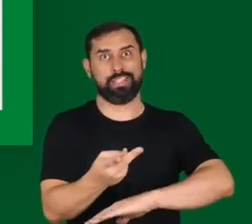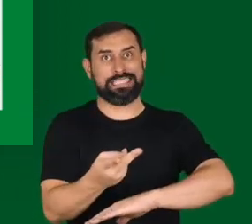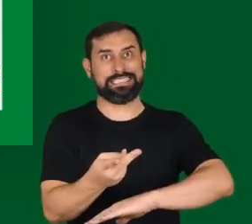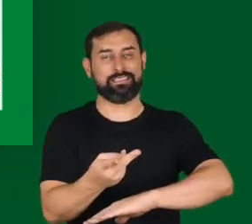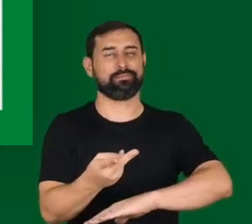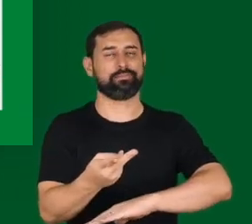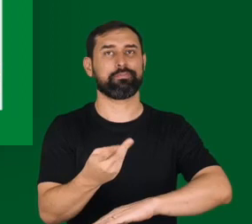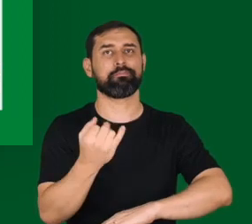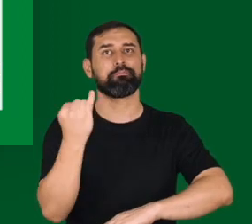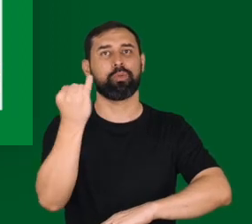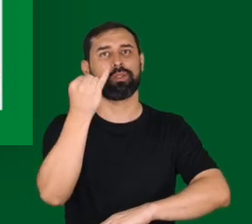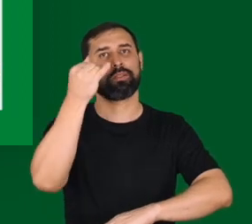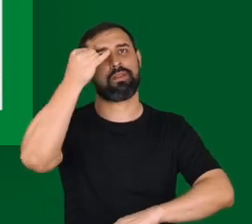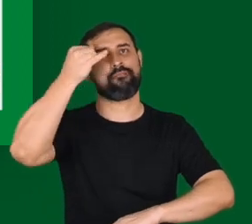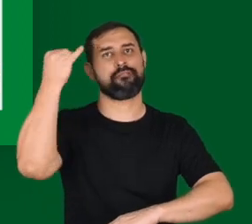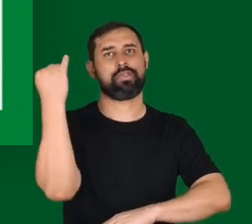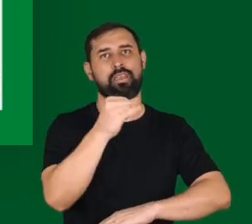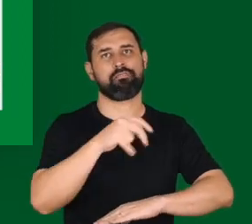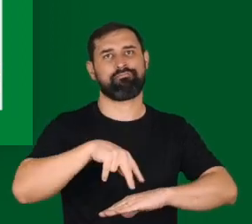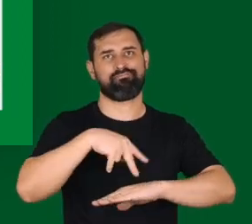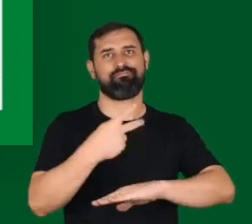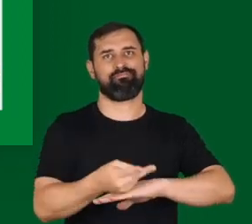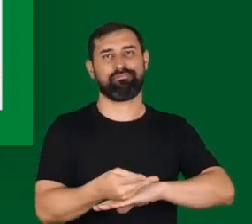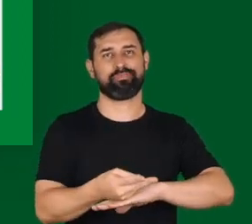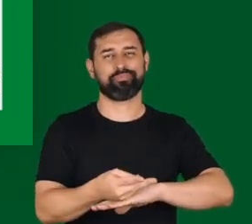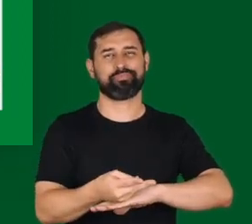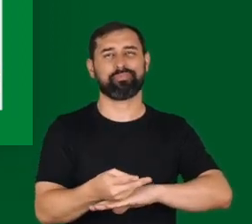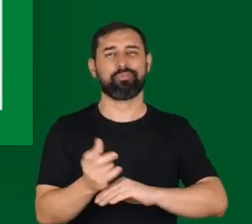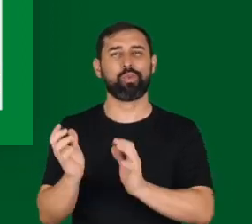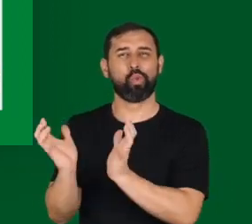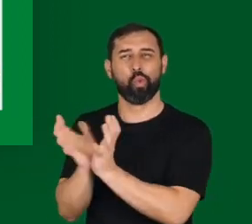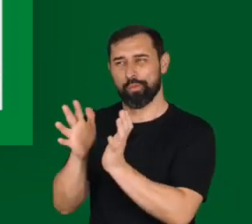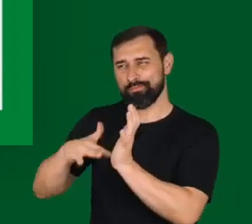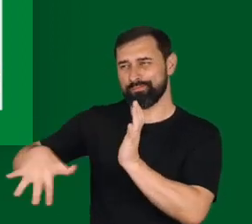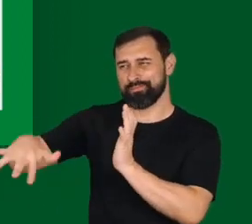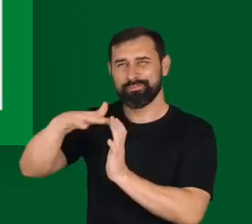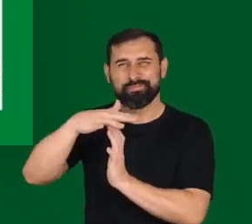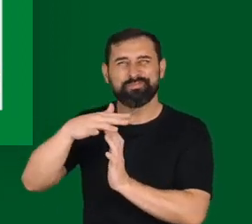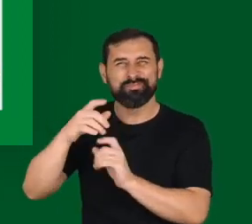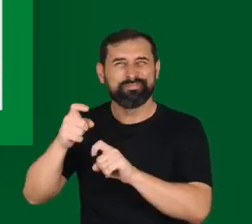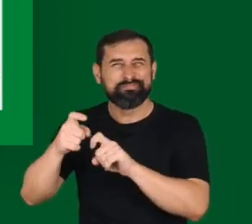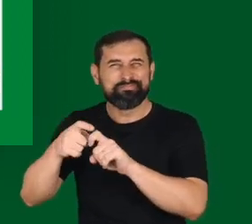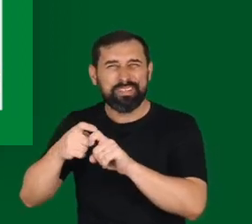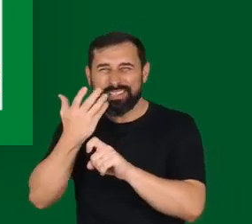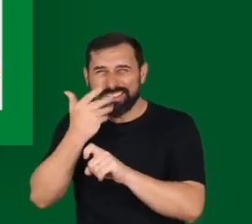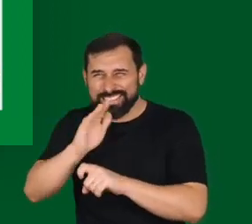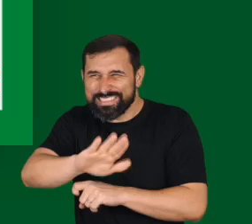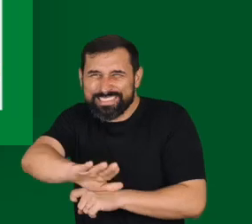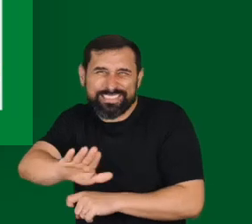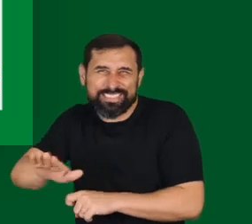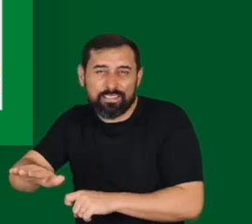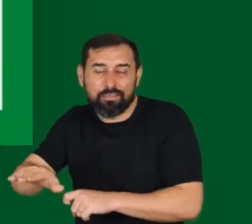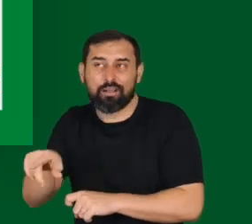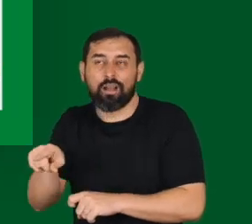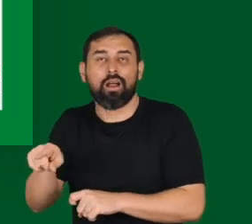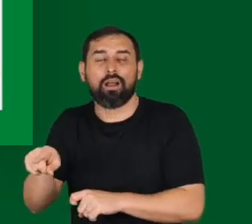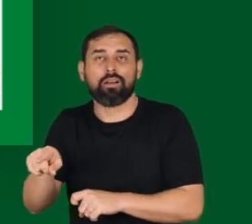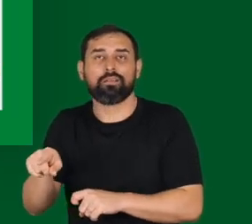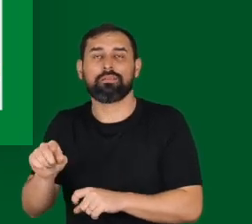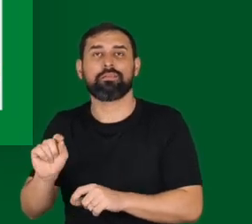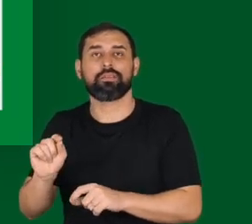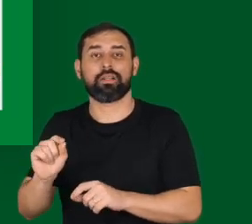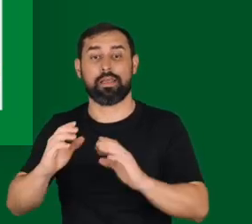a gente prevenir a questão da queda. A Sociedade Brasileira de Pediatria traz até o